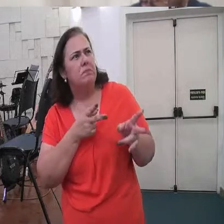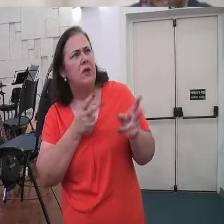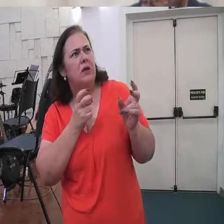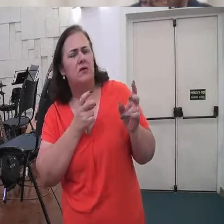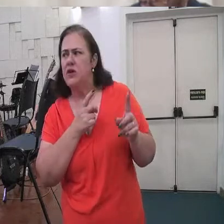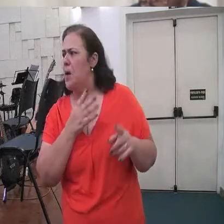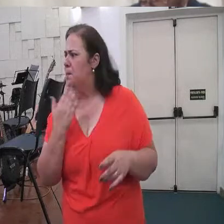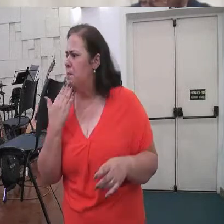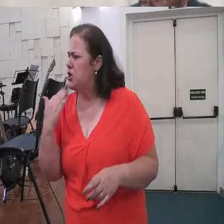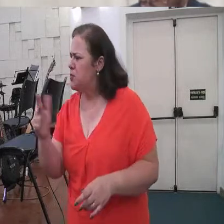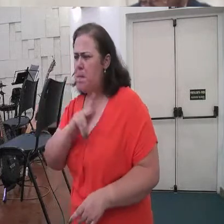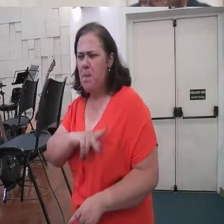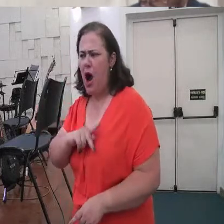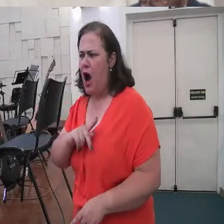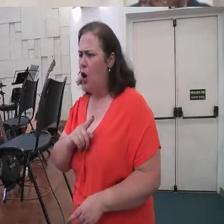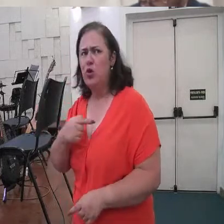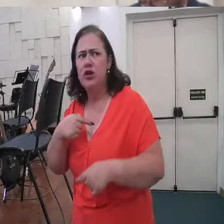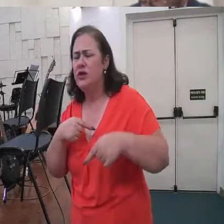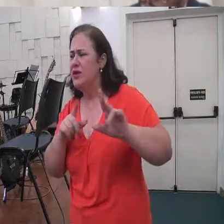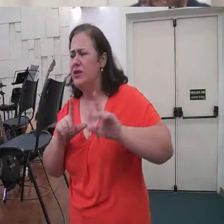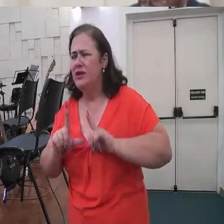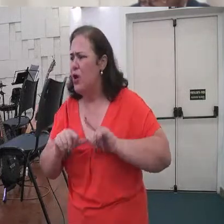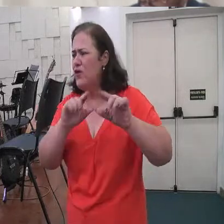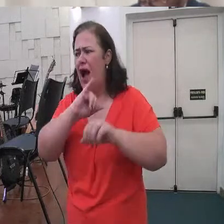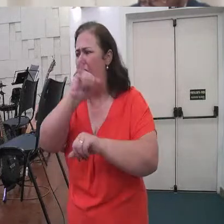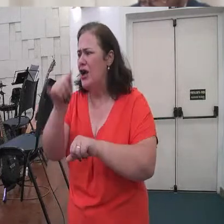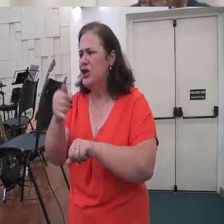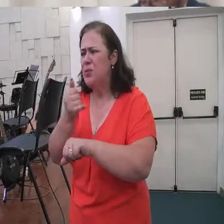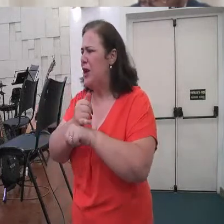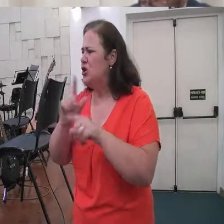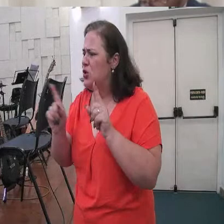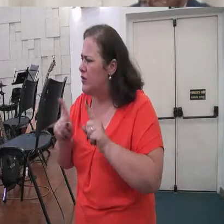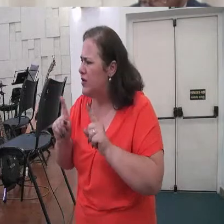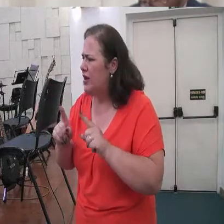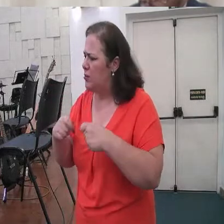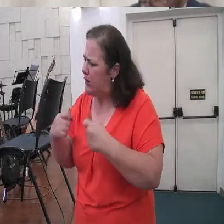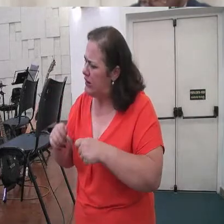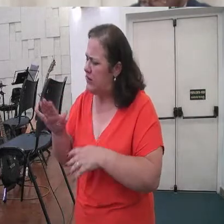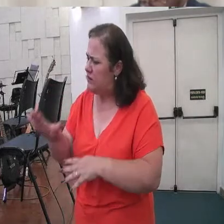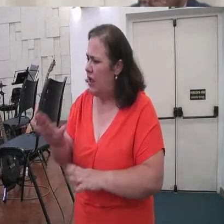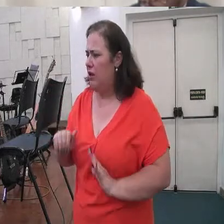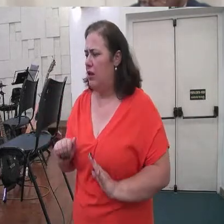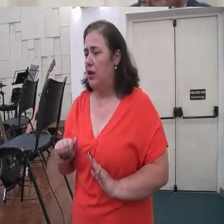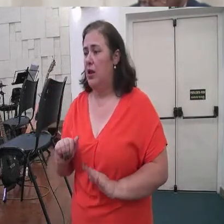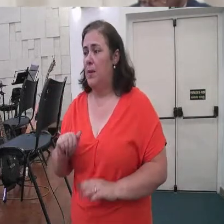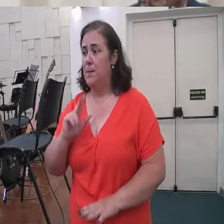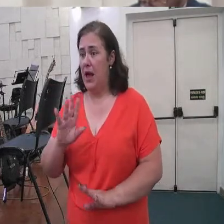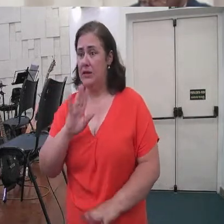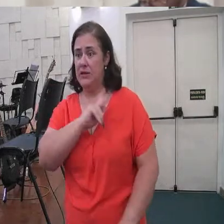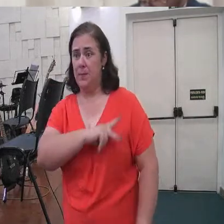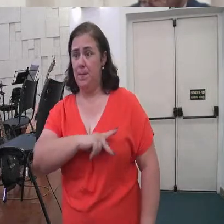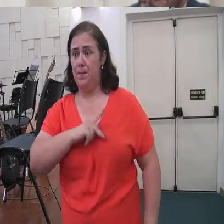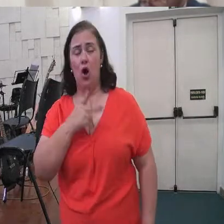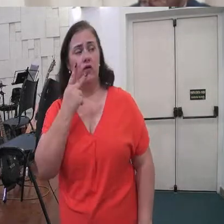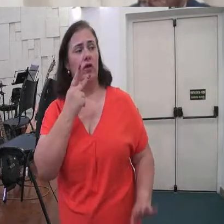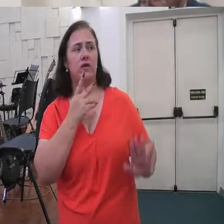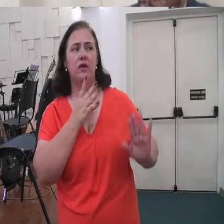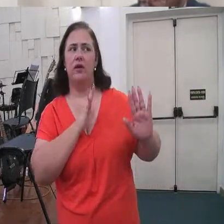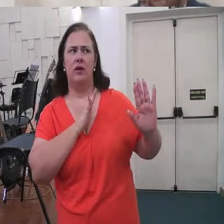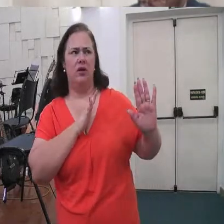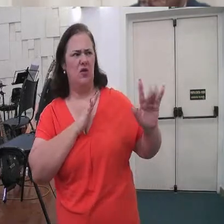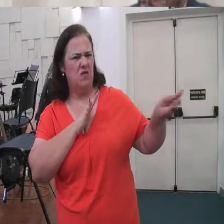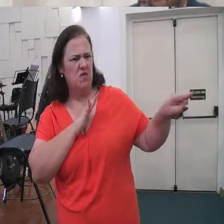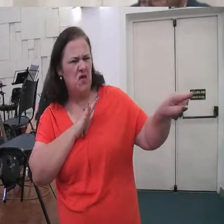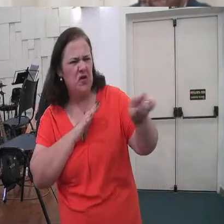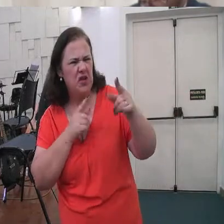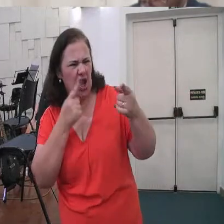a Jerusalém. Agora veja só o tipo de fé resiliente de Paulo. Então ele respondeu: que fazeis